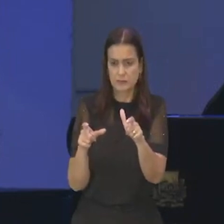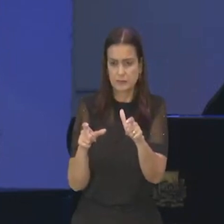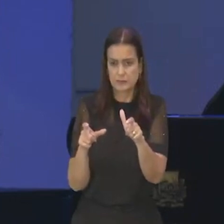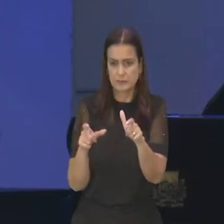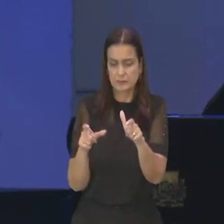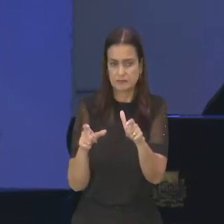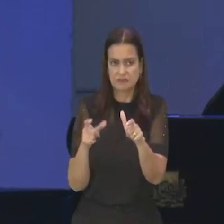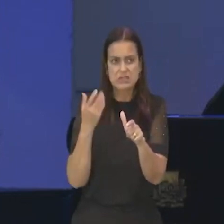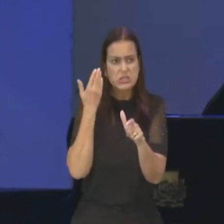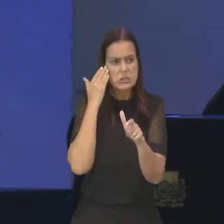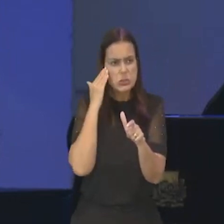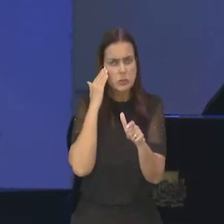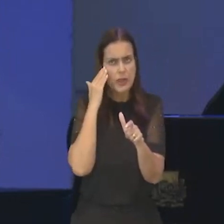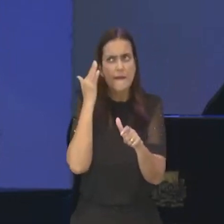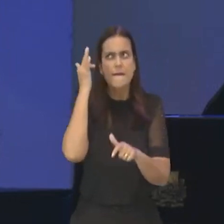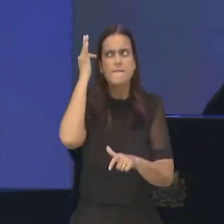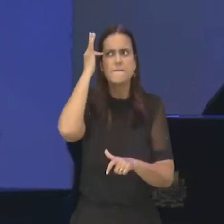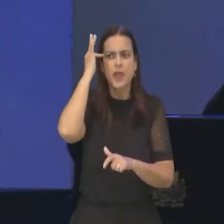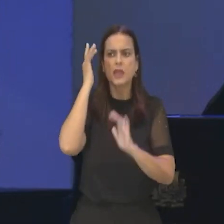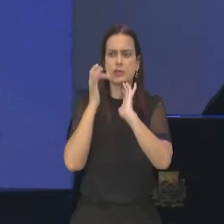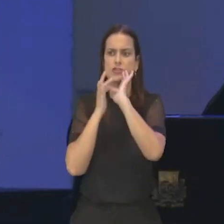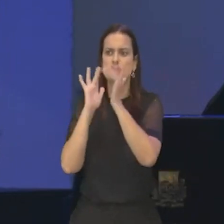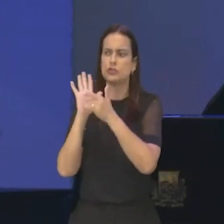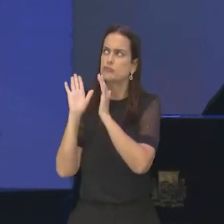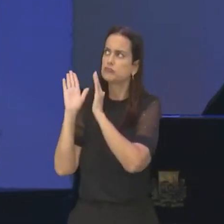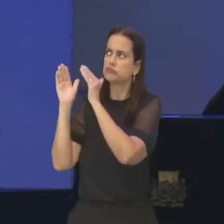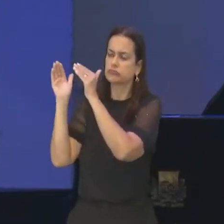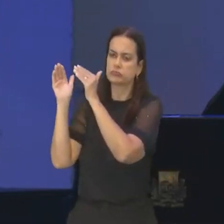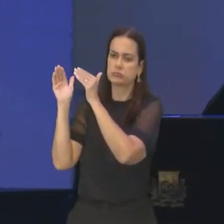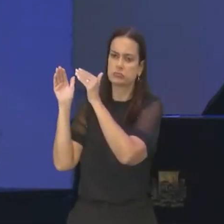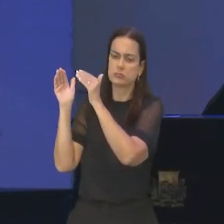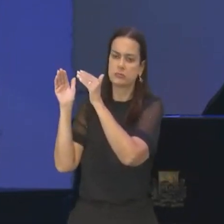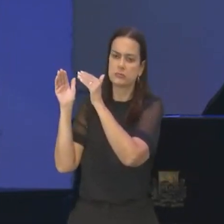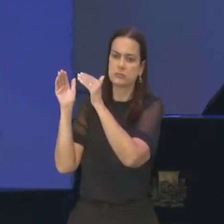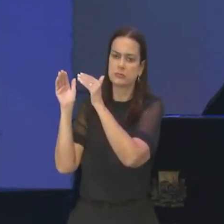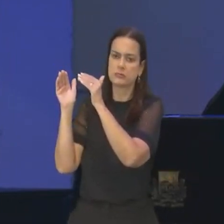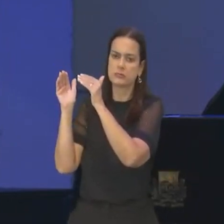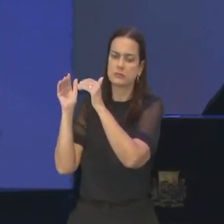e soubesse da minha fé em Cristo Jesus,